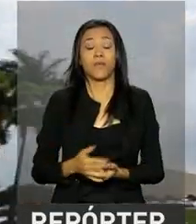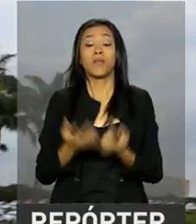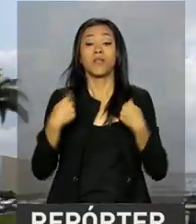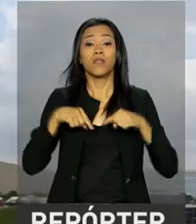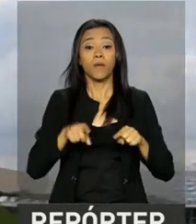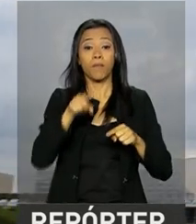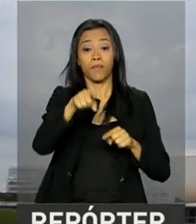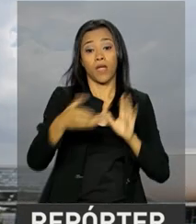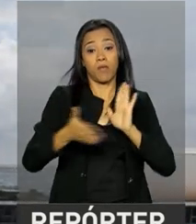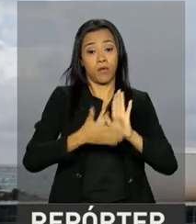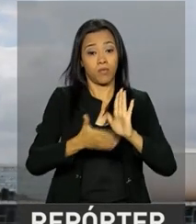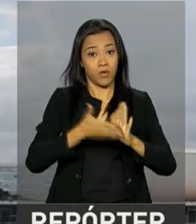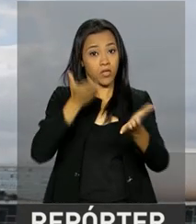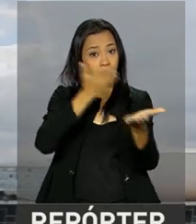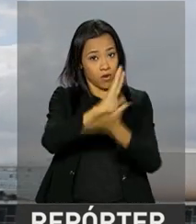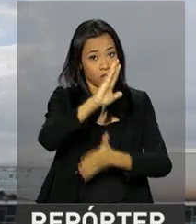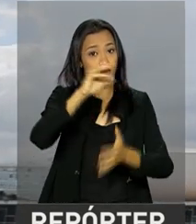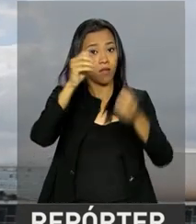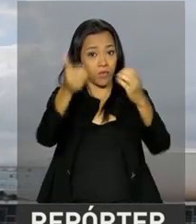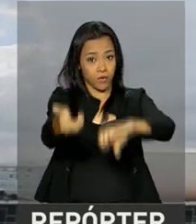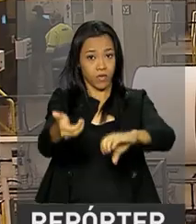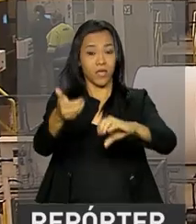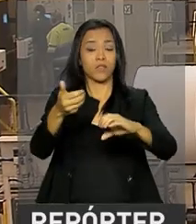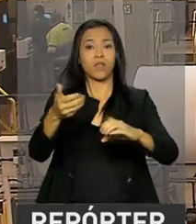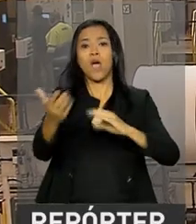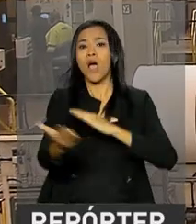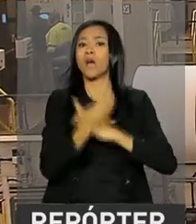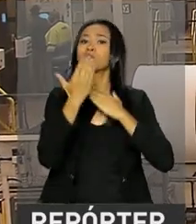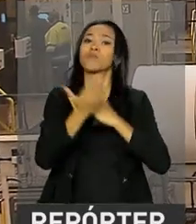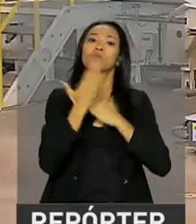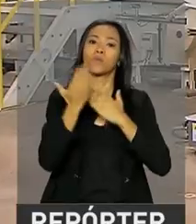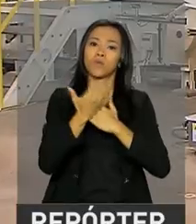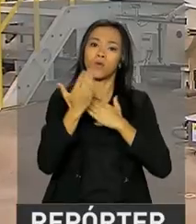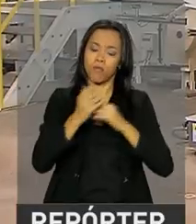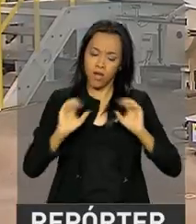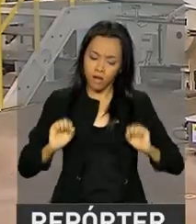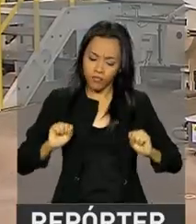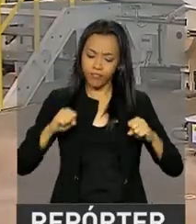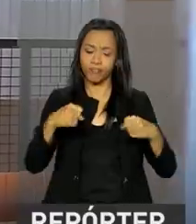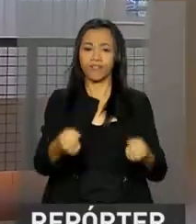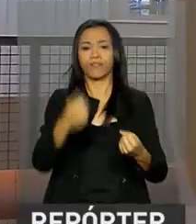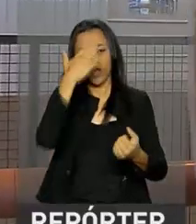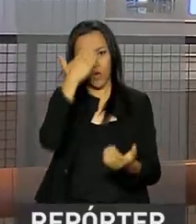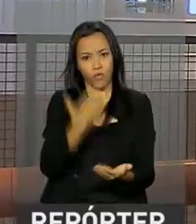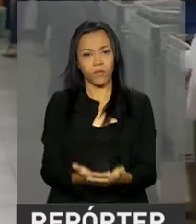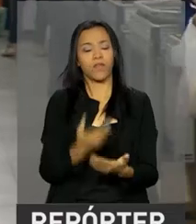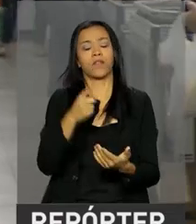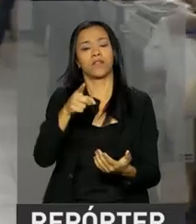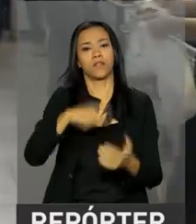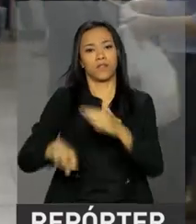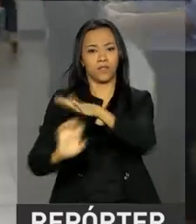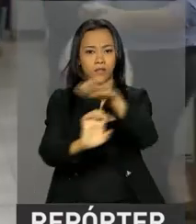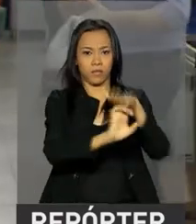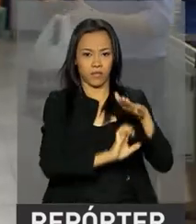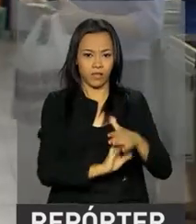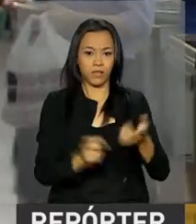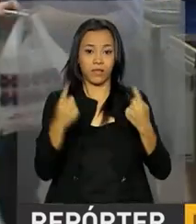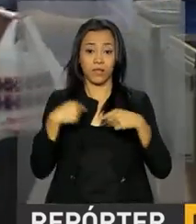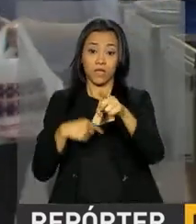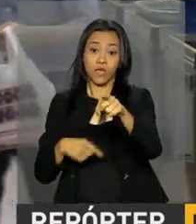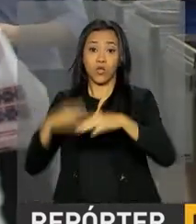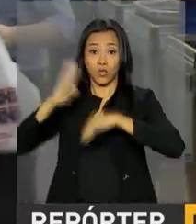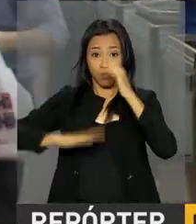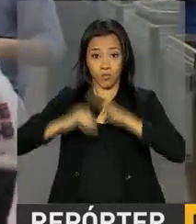medida aprovada pelo Congresso contribuiu para resgatar a confiança dos empresários. Os especialistas